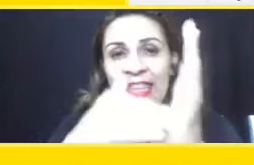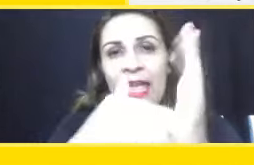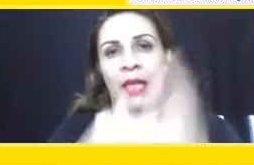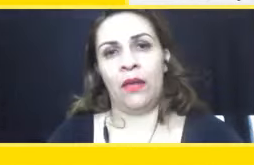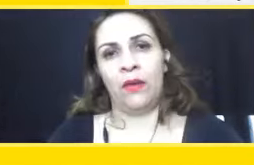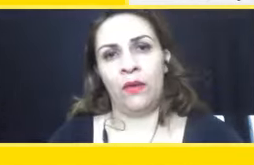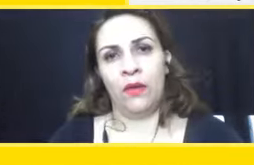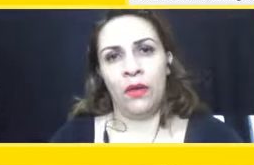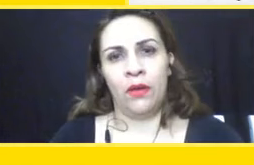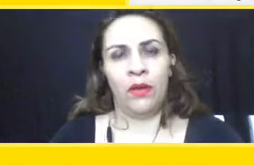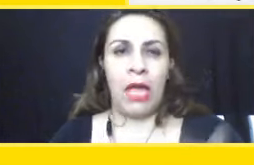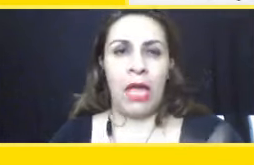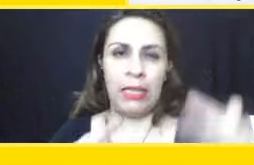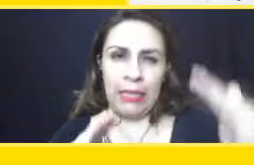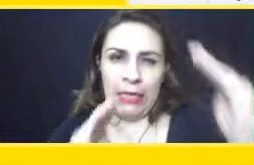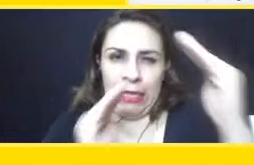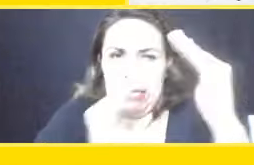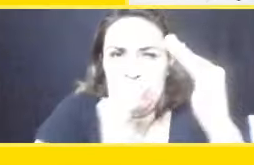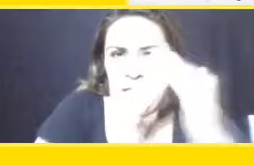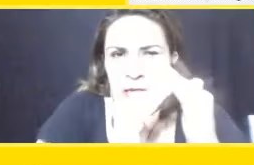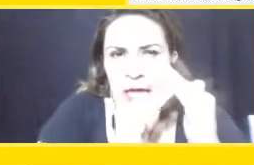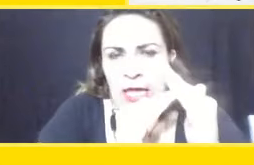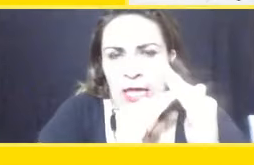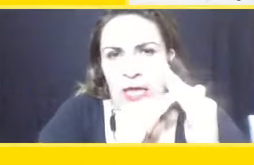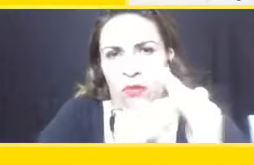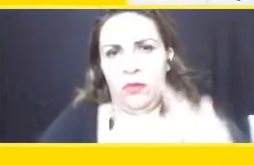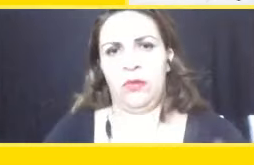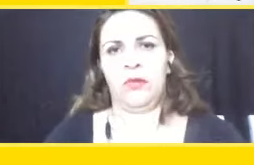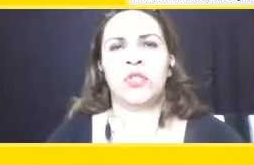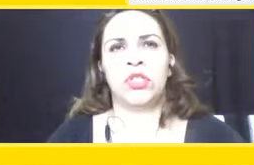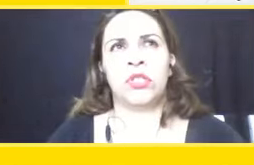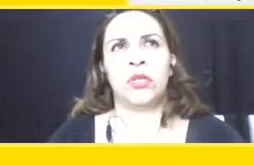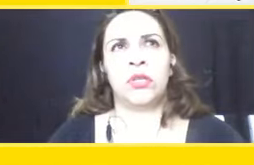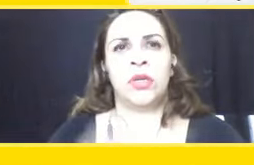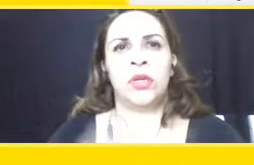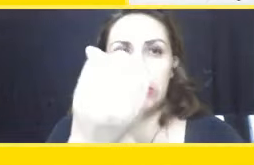o teto da Previdência, que está hoje em torno de